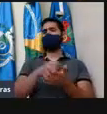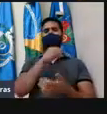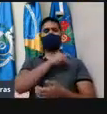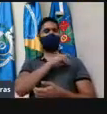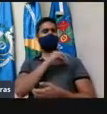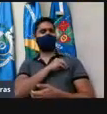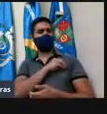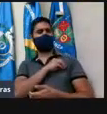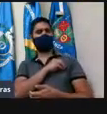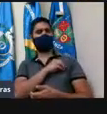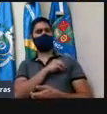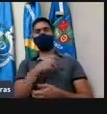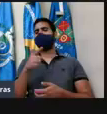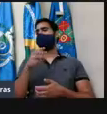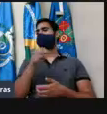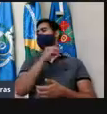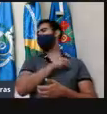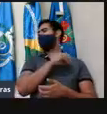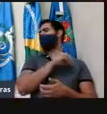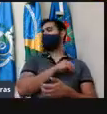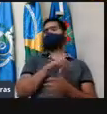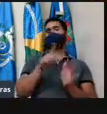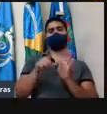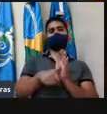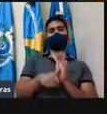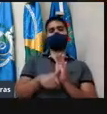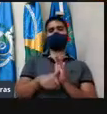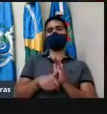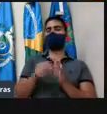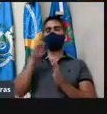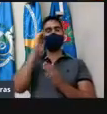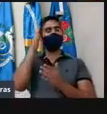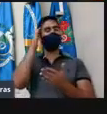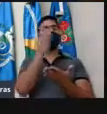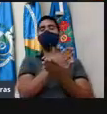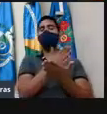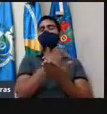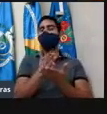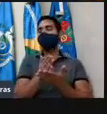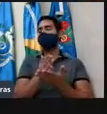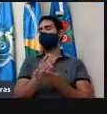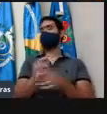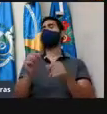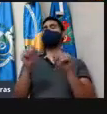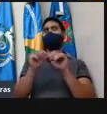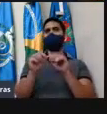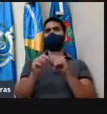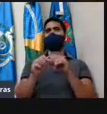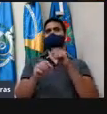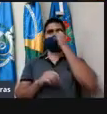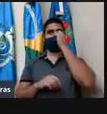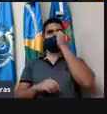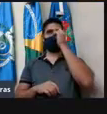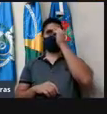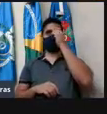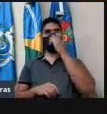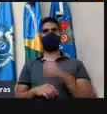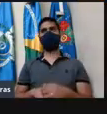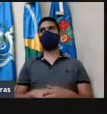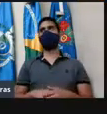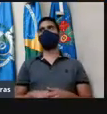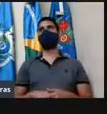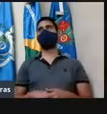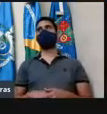ter pagamentos atrasados, ver os parcelamentos. Isso o Fernandinho fez com muita grandeza.